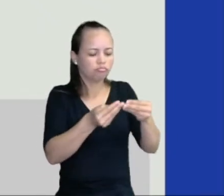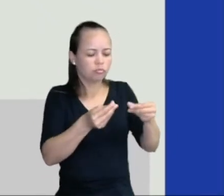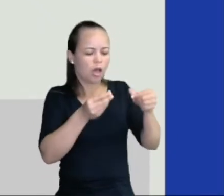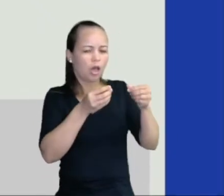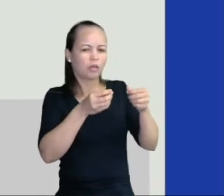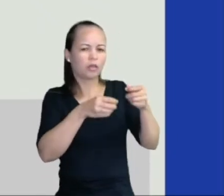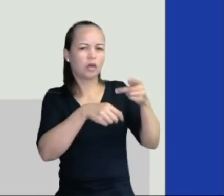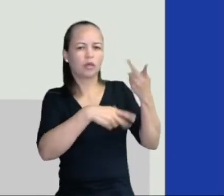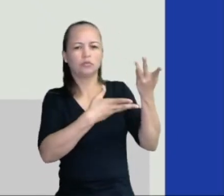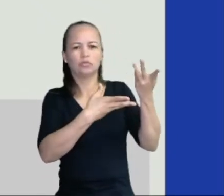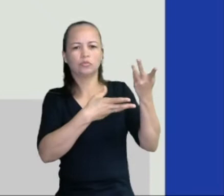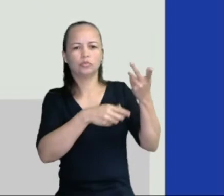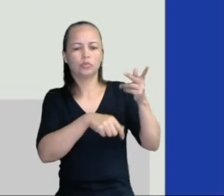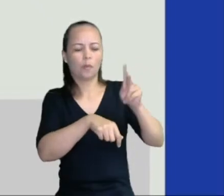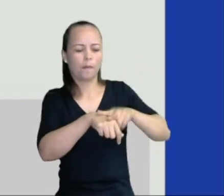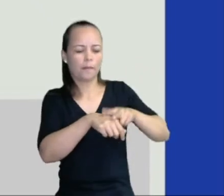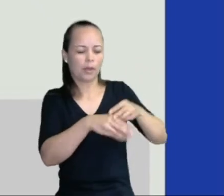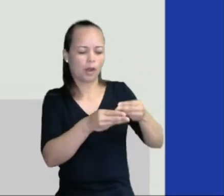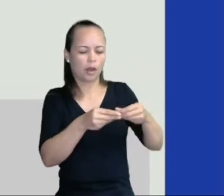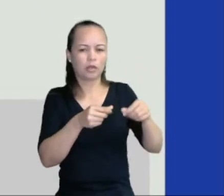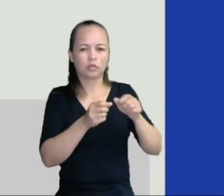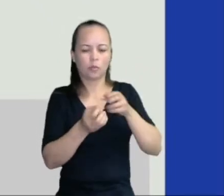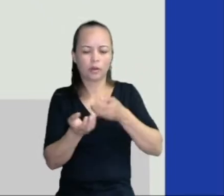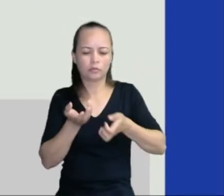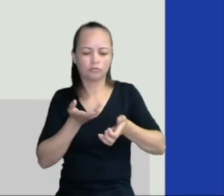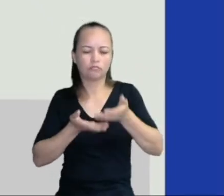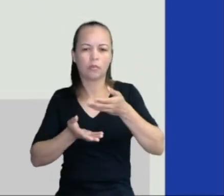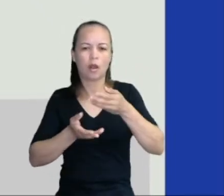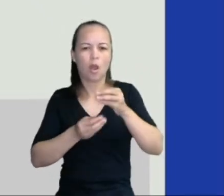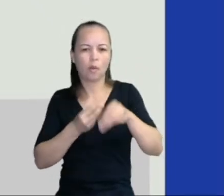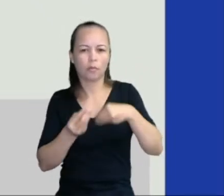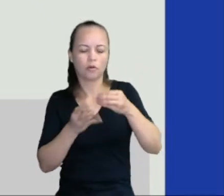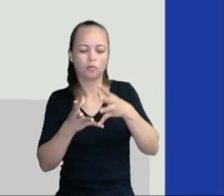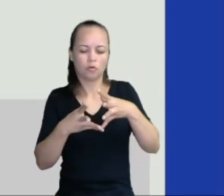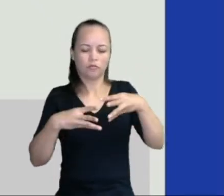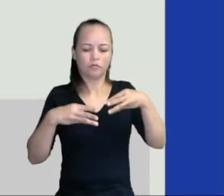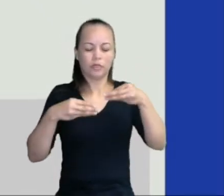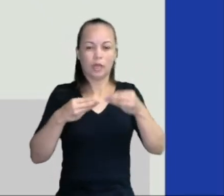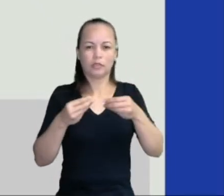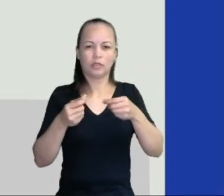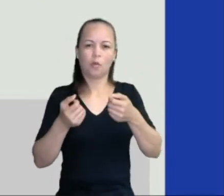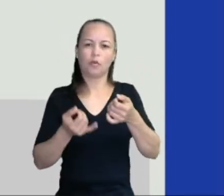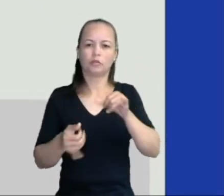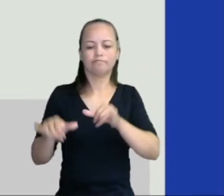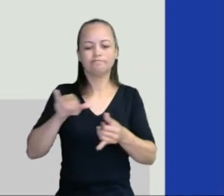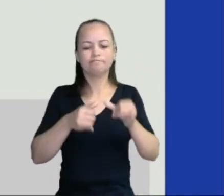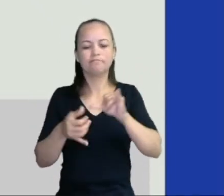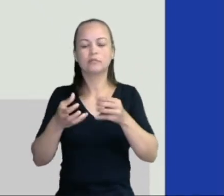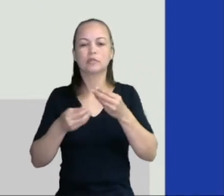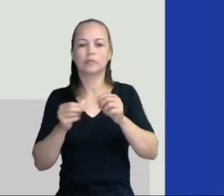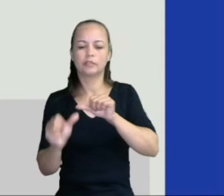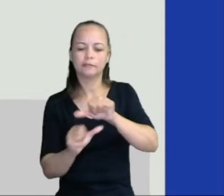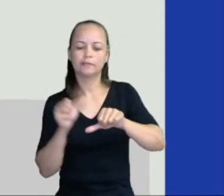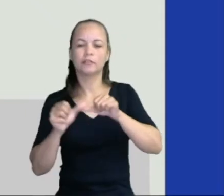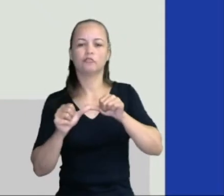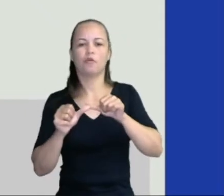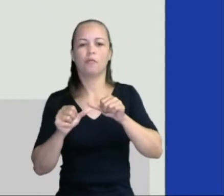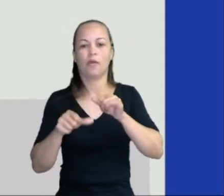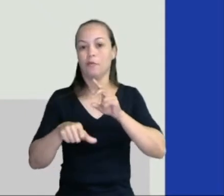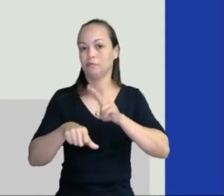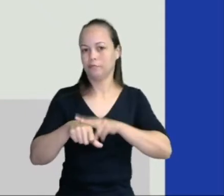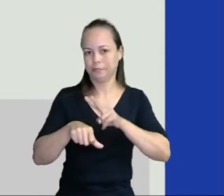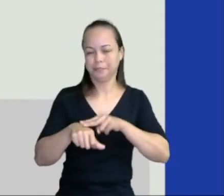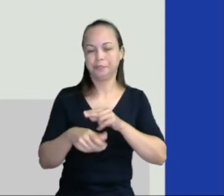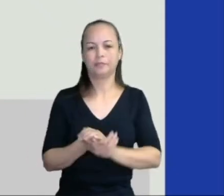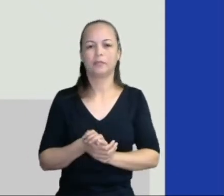de vidro e aí ali é extraído, passado por um processo de purificação, processo químico, para se transformar o vidro. Ou o